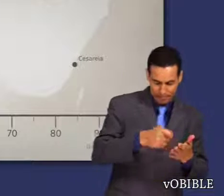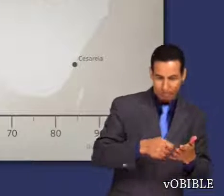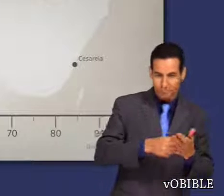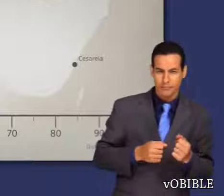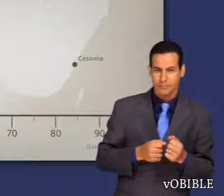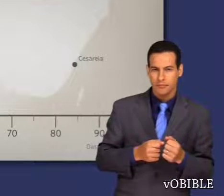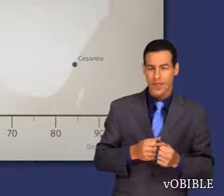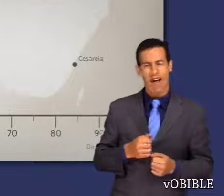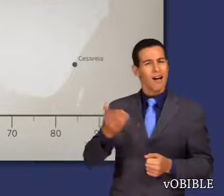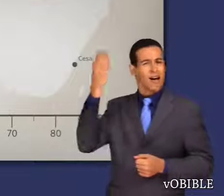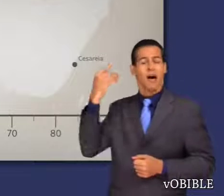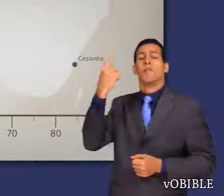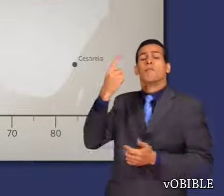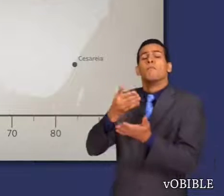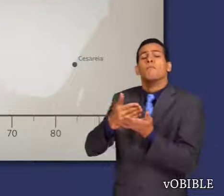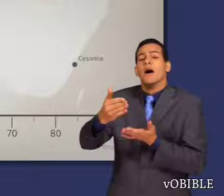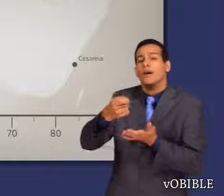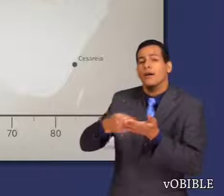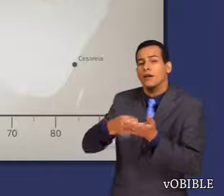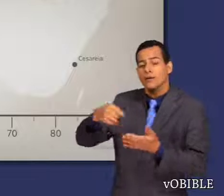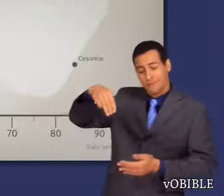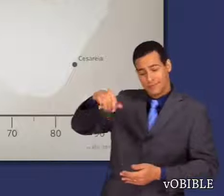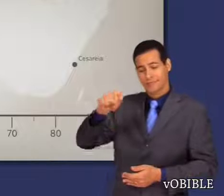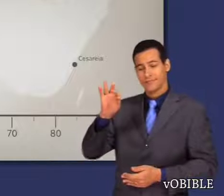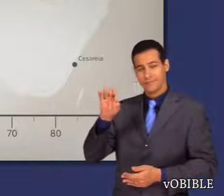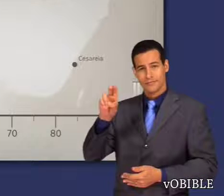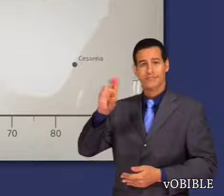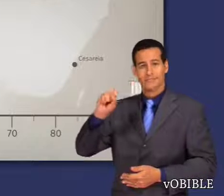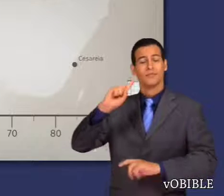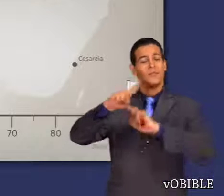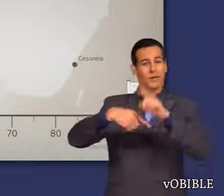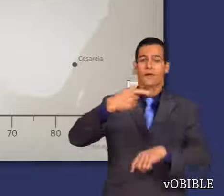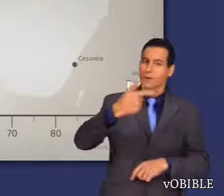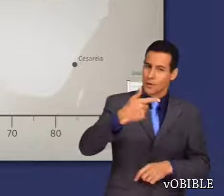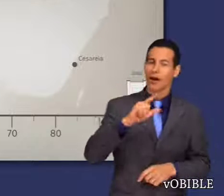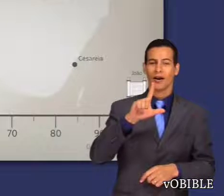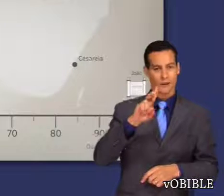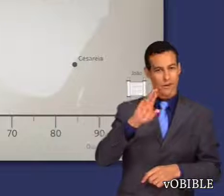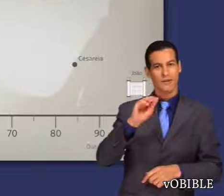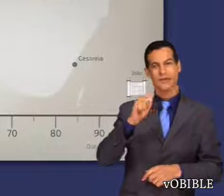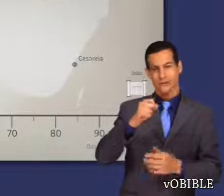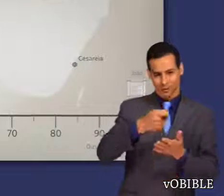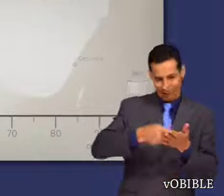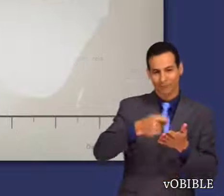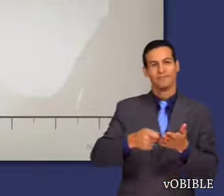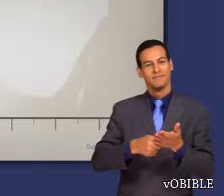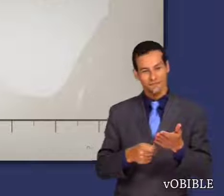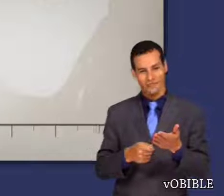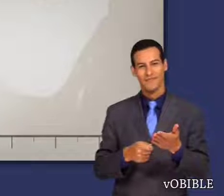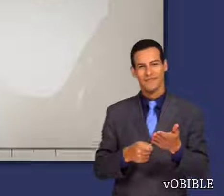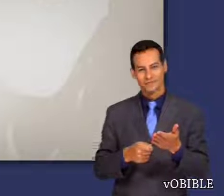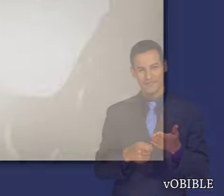estava preso ali. Lucas foi o segundo evangelho a ser escrito, apesar de, na Bíblia, vir depois de Marcos.